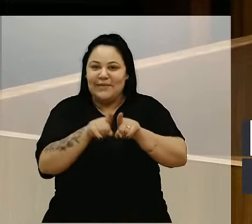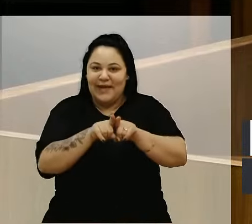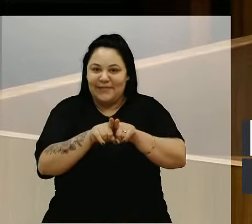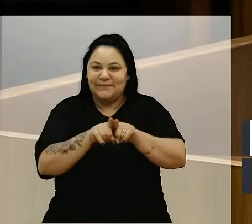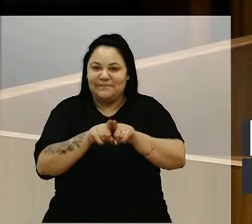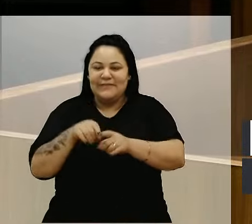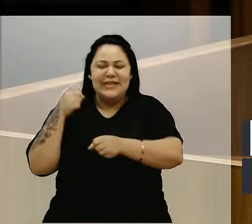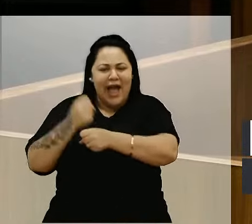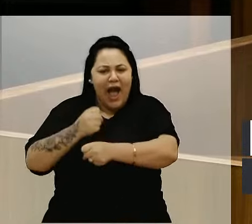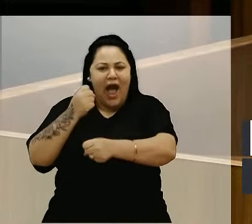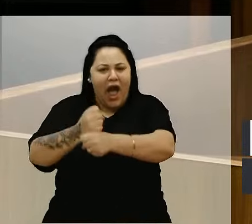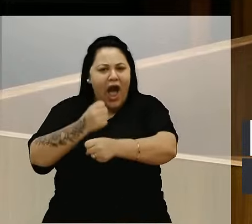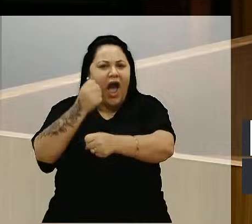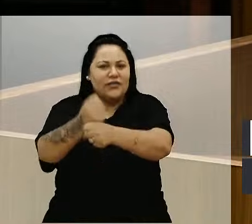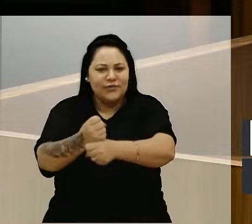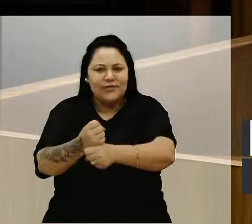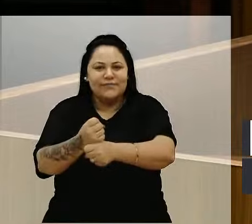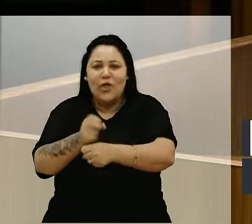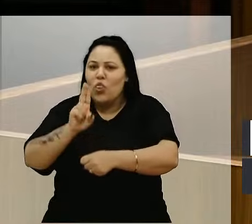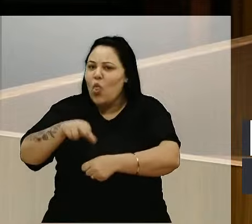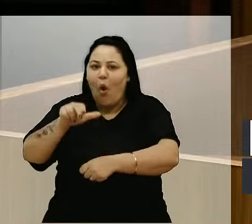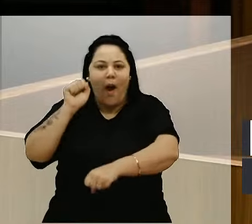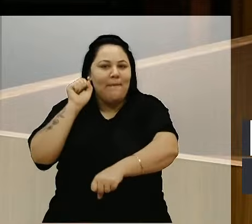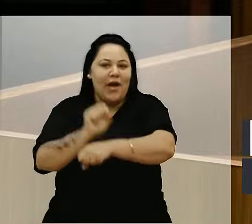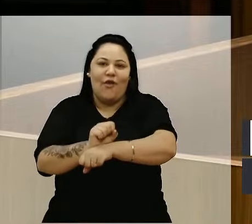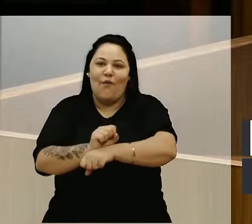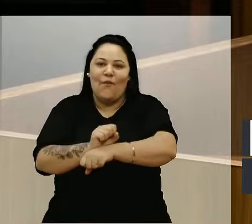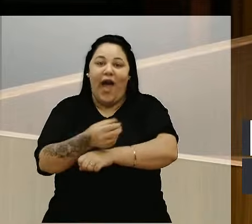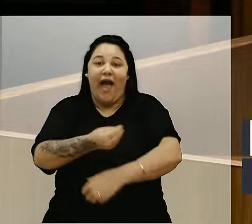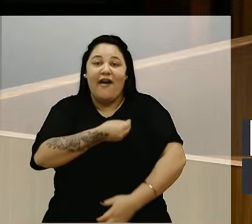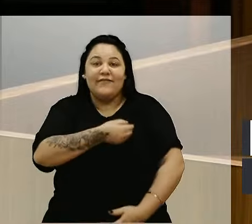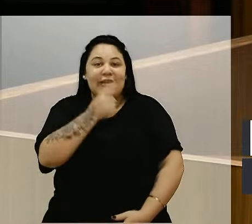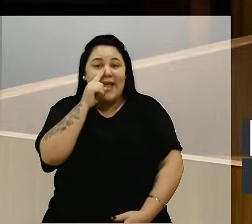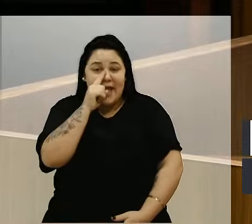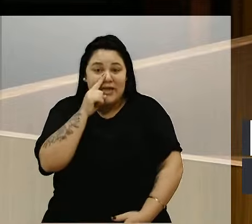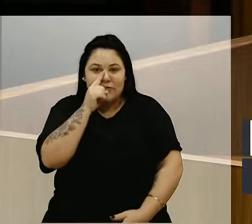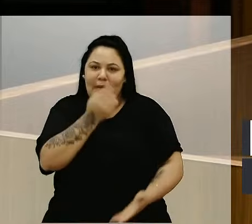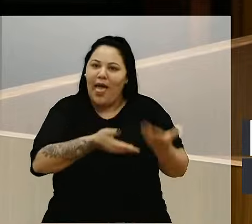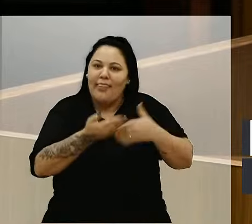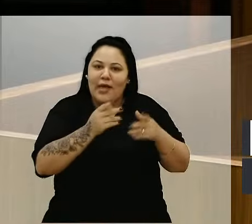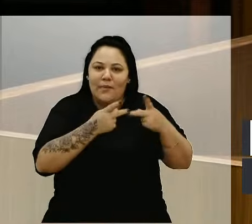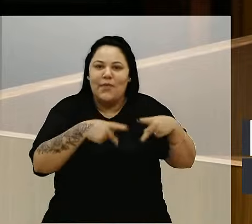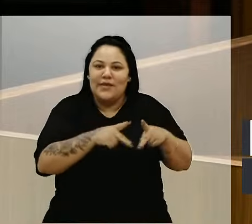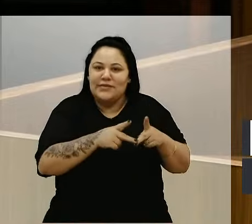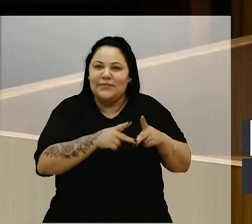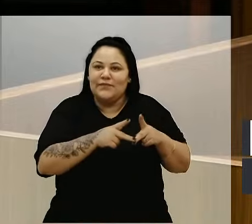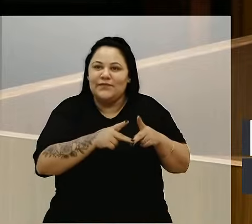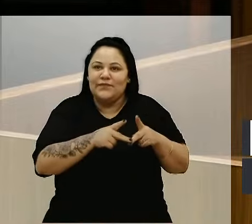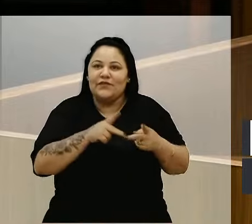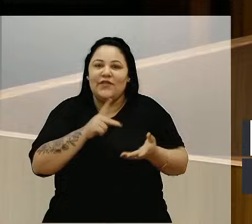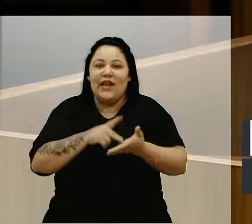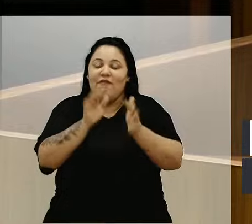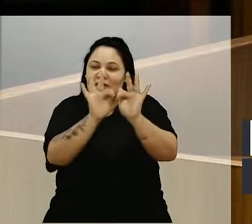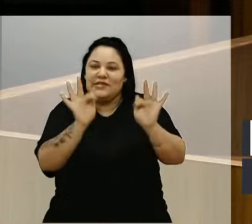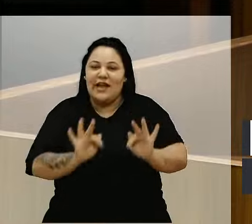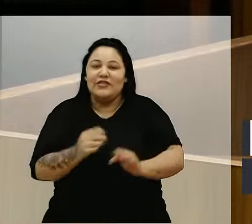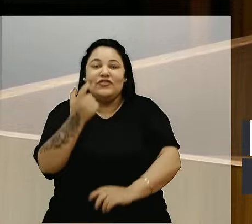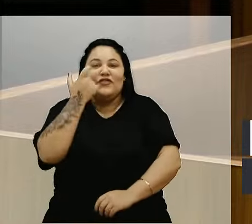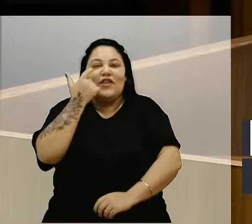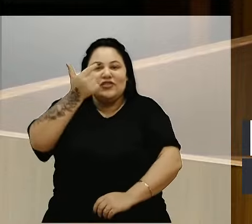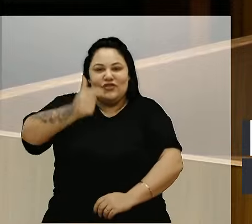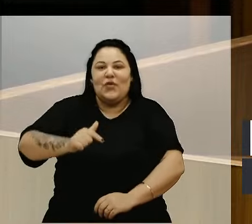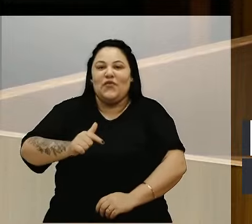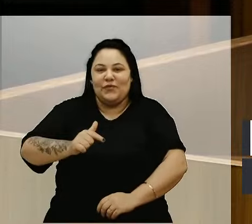anos ininterruptos e colocando a vida em risco para nos defender. Que felicidade em te ver novamente de